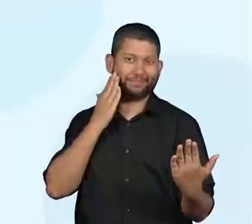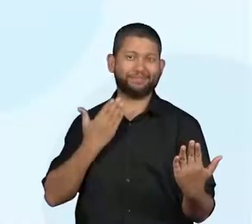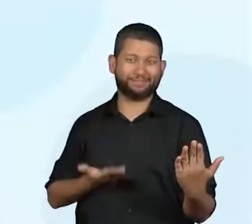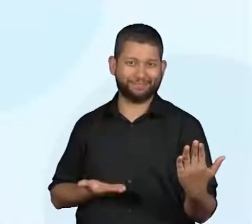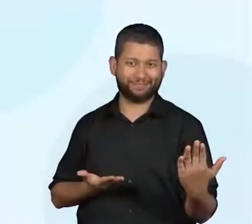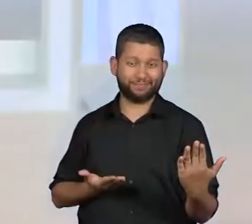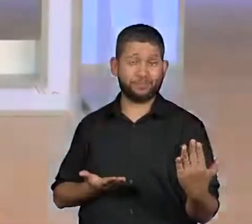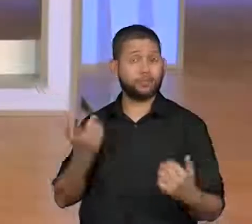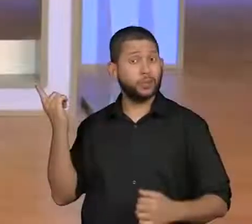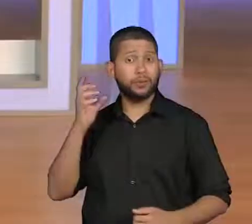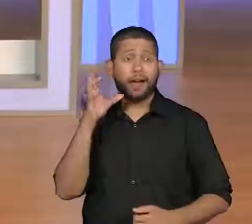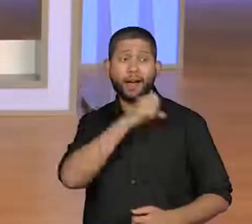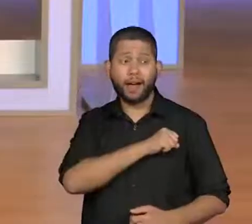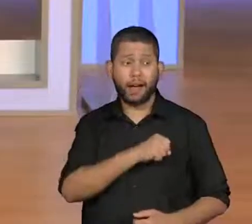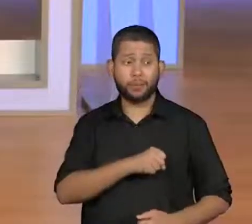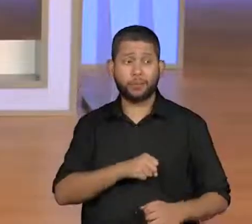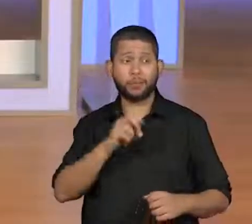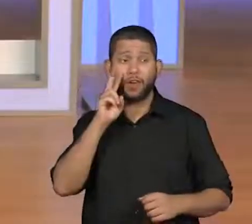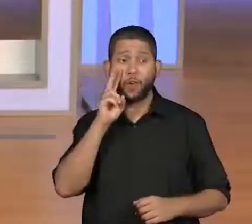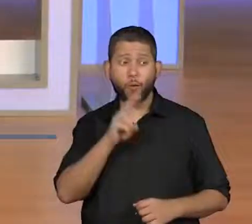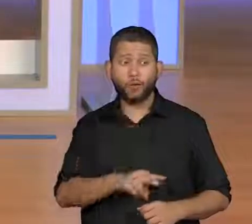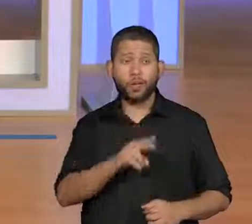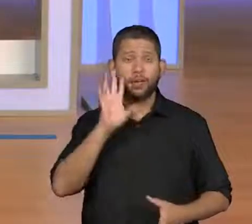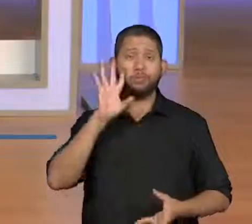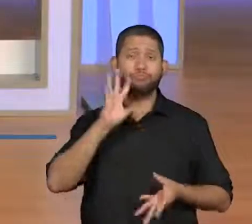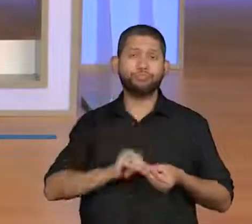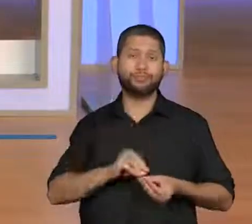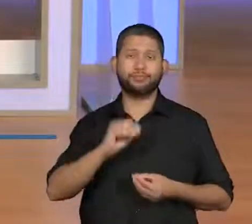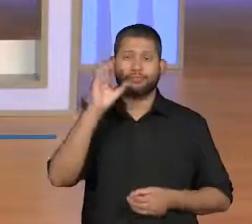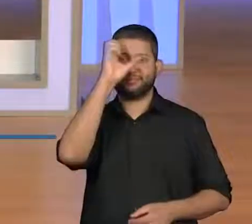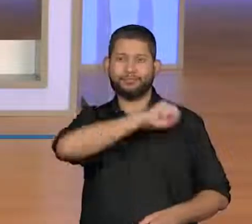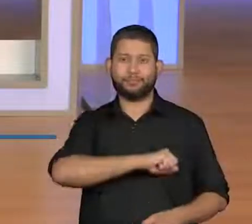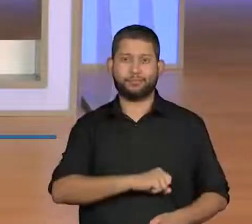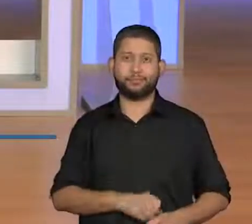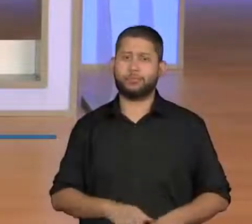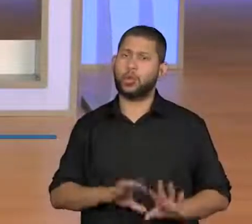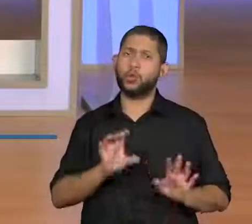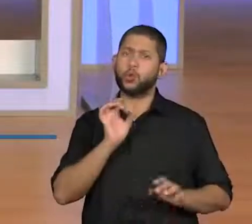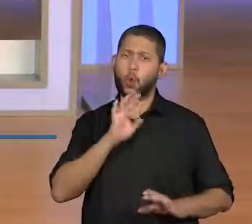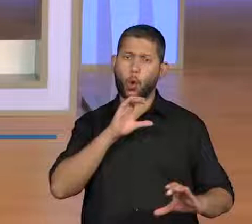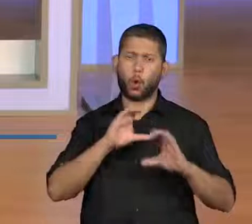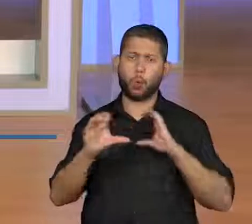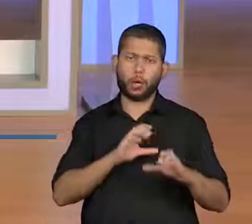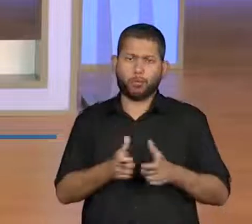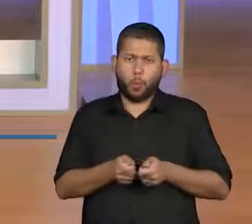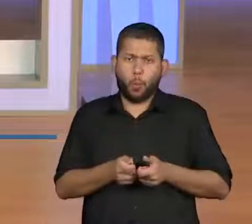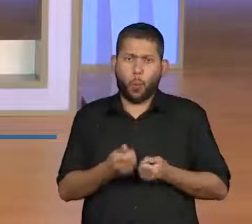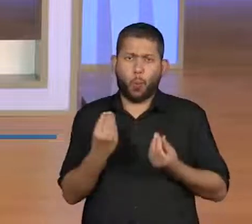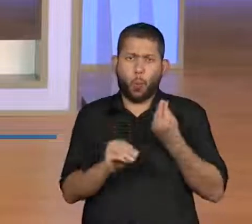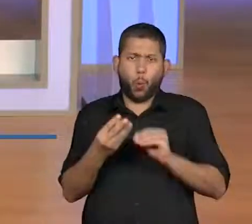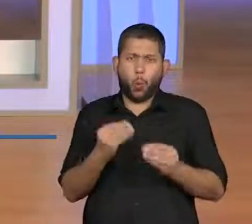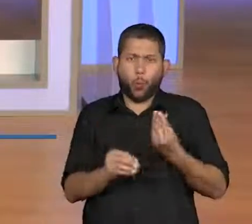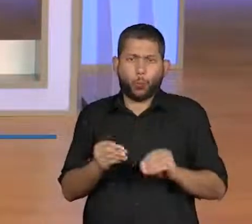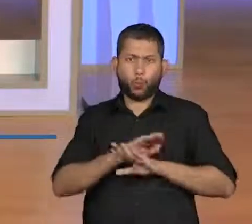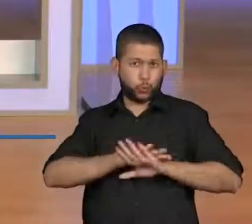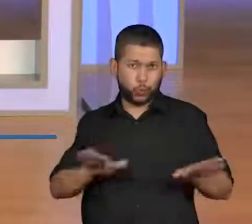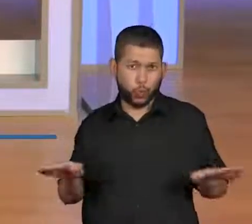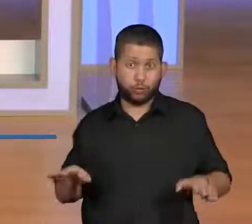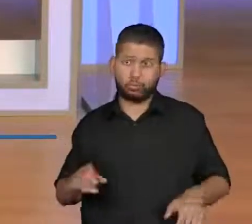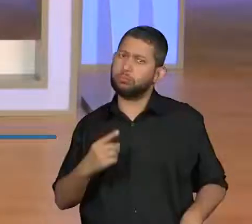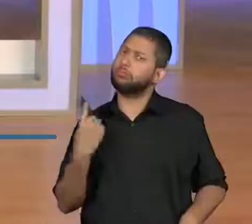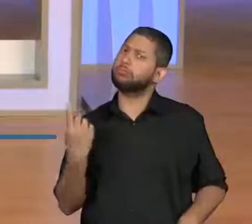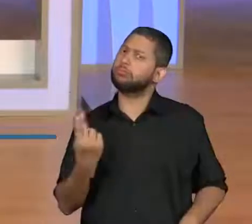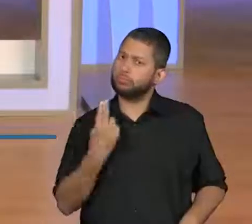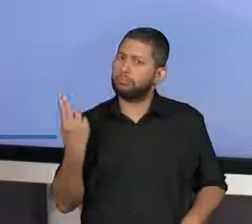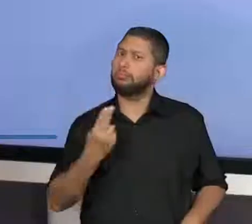dinâmica, ela é rápida. Agora, gente, não dá para se comunicar somente com emoji, tá certo?